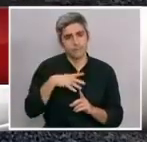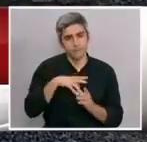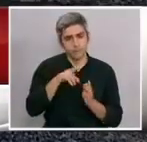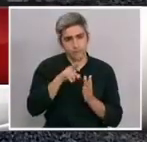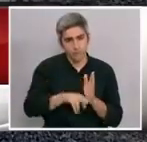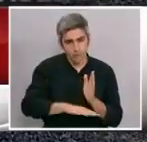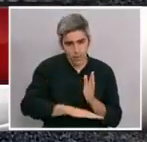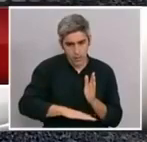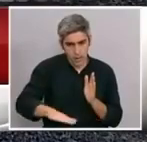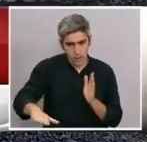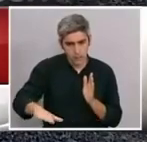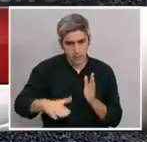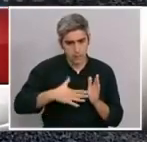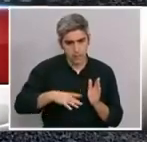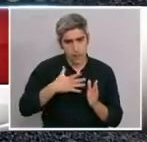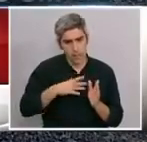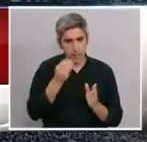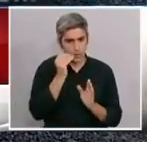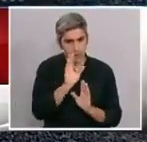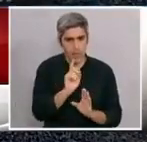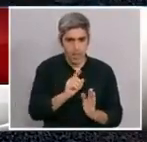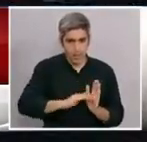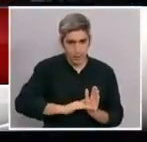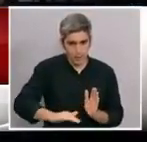Rasa. Está como eu quero.